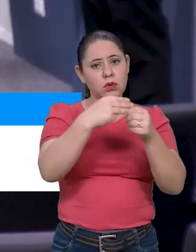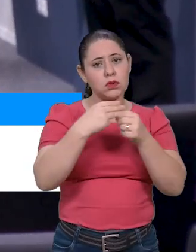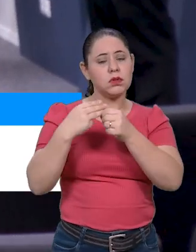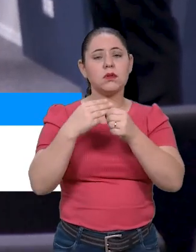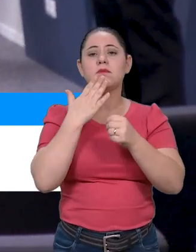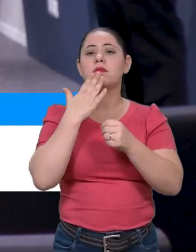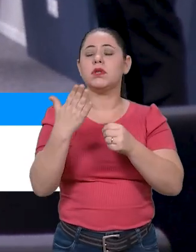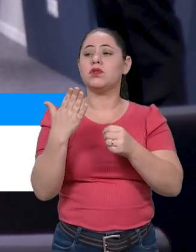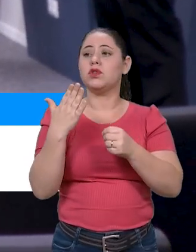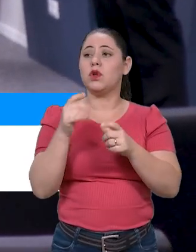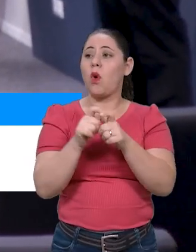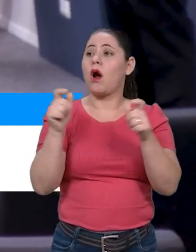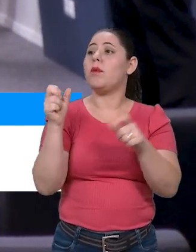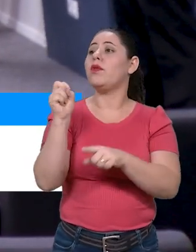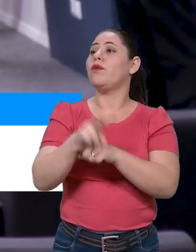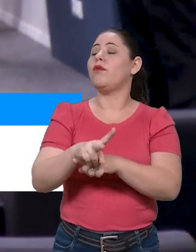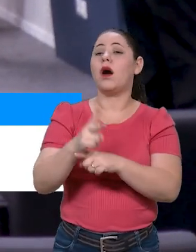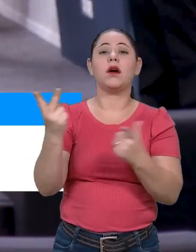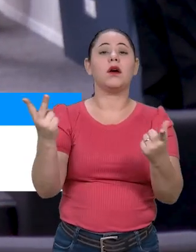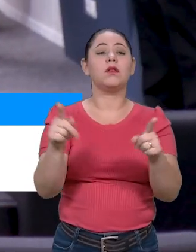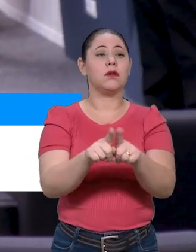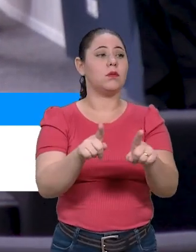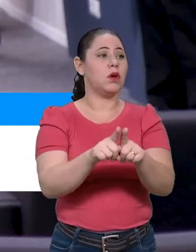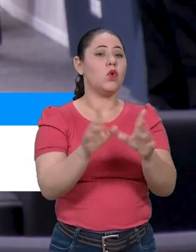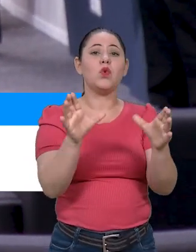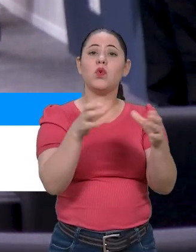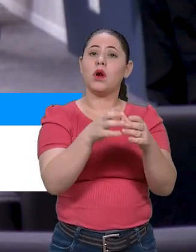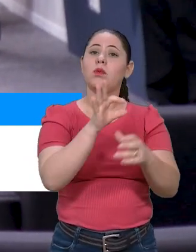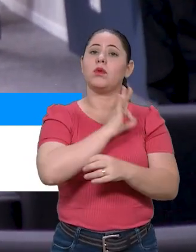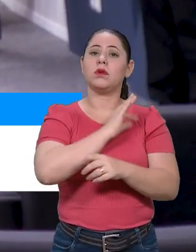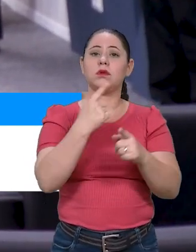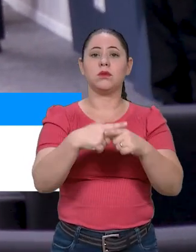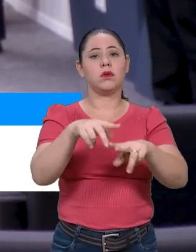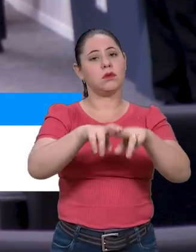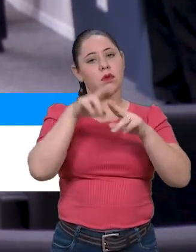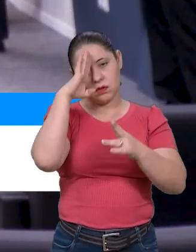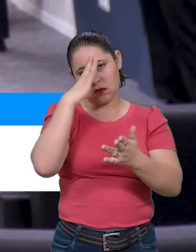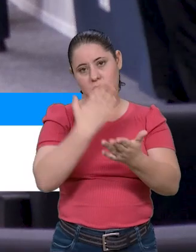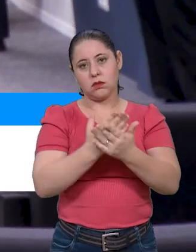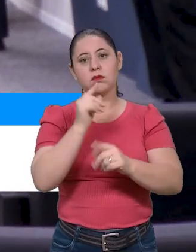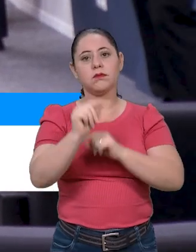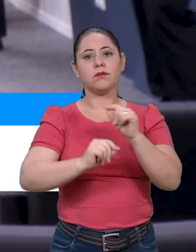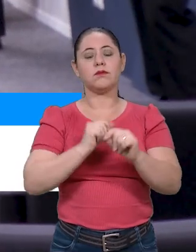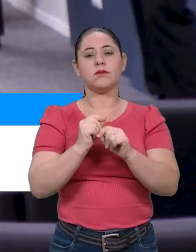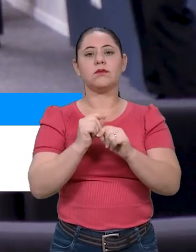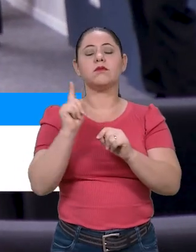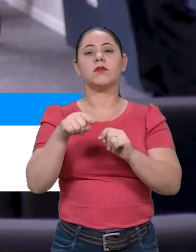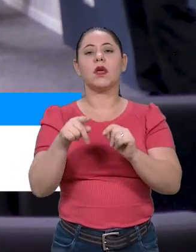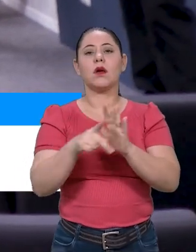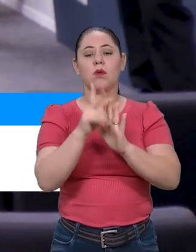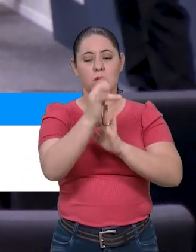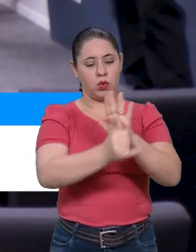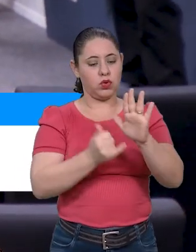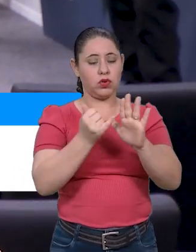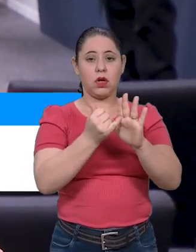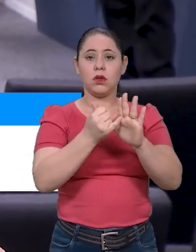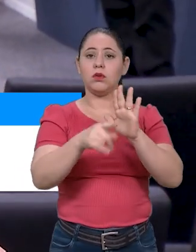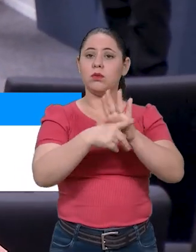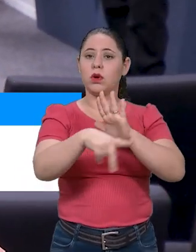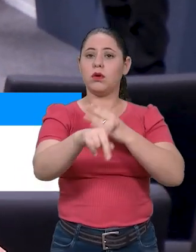grande né dos Municípios nos pedindo aumento de efetivo aumento na Corporação então acredito que esse